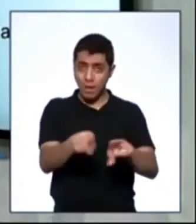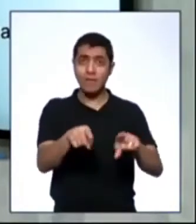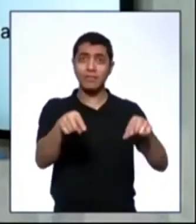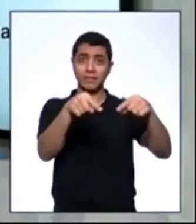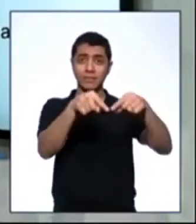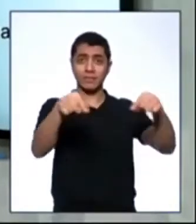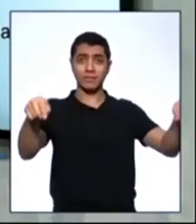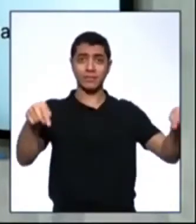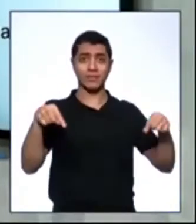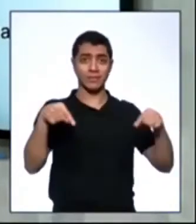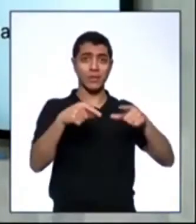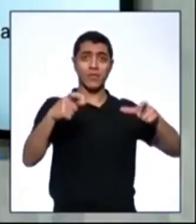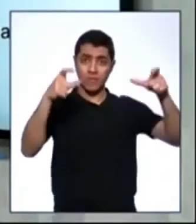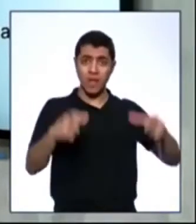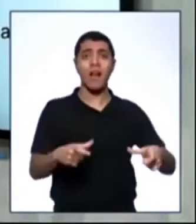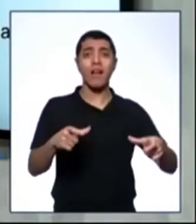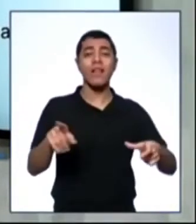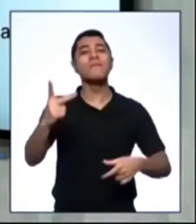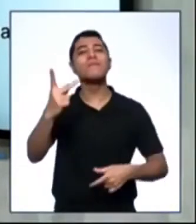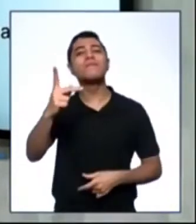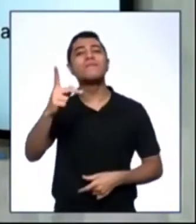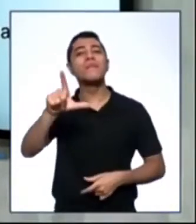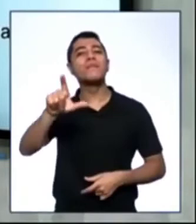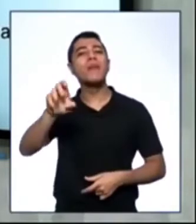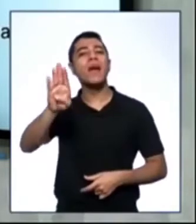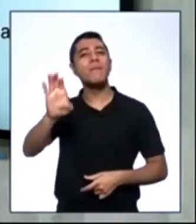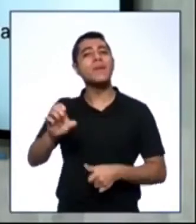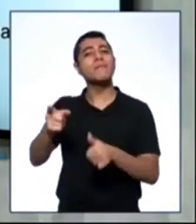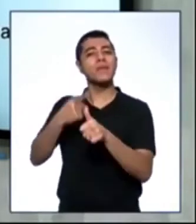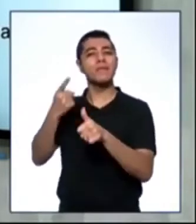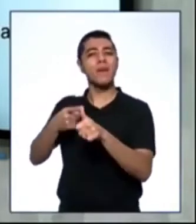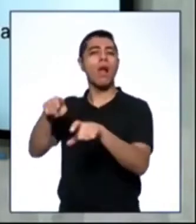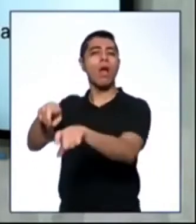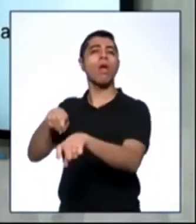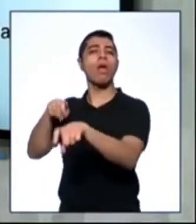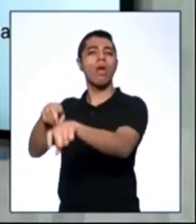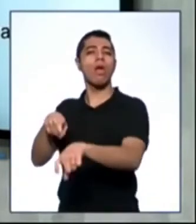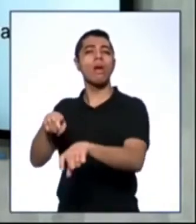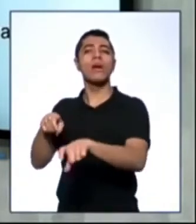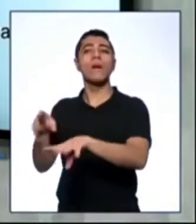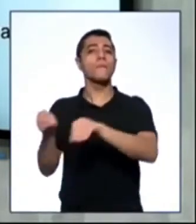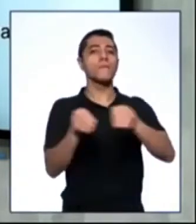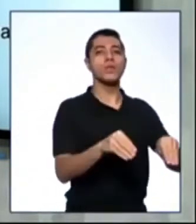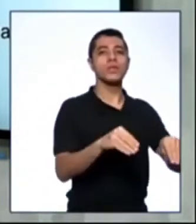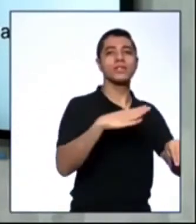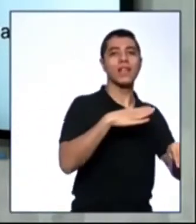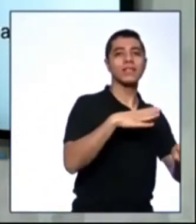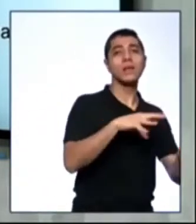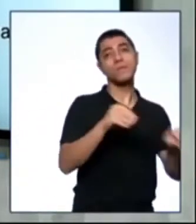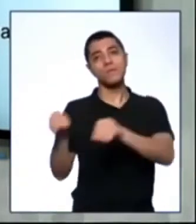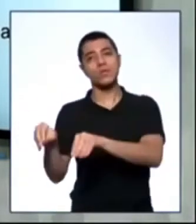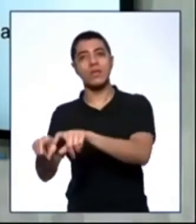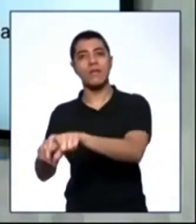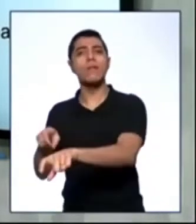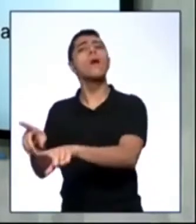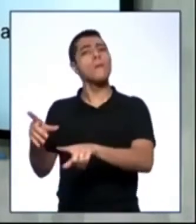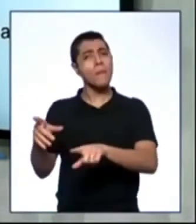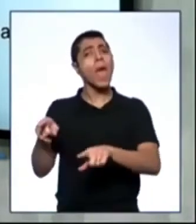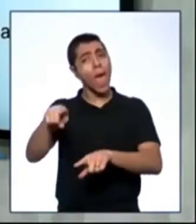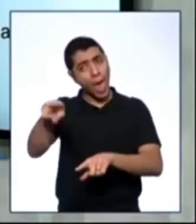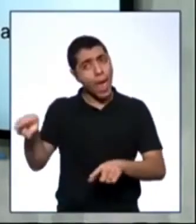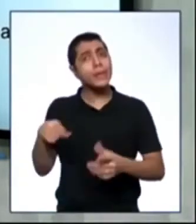plebe que primeiro tá no campo, depois vai pra cidade, depois volta pro campo. Não tem terra, não tem teto. Então é uma plebe que busca condições decentes